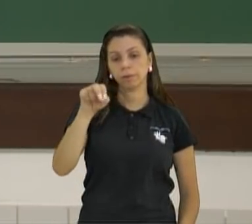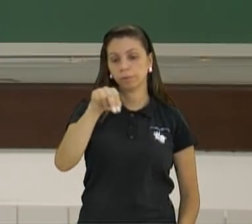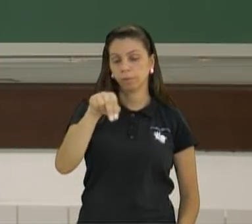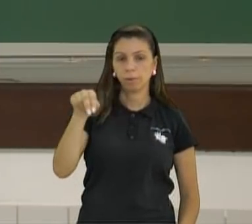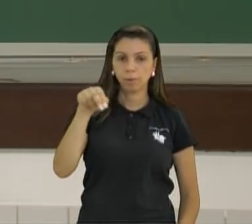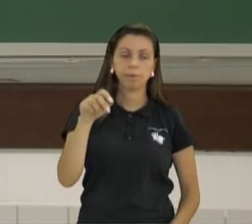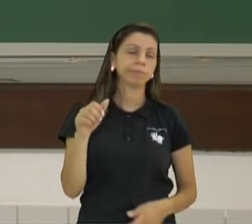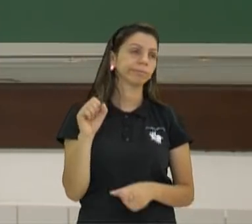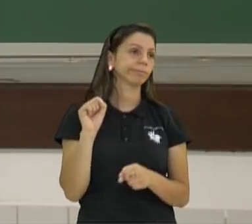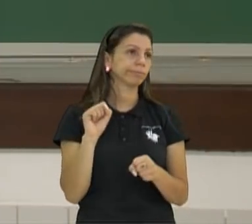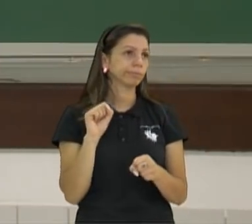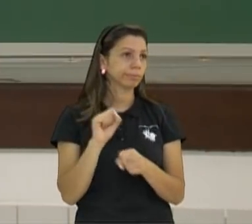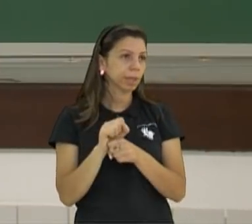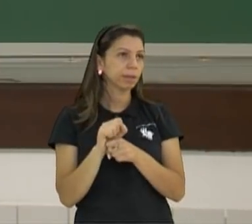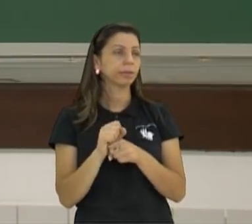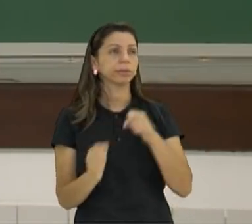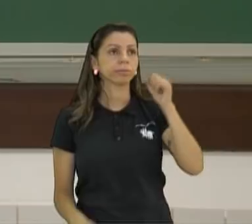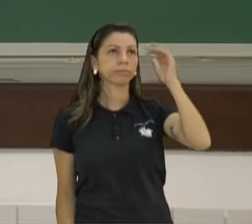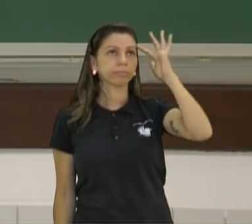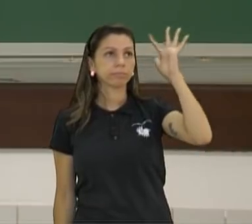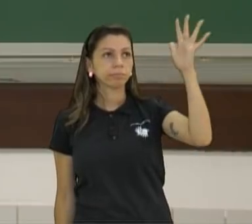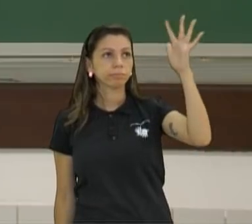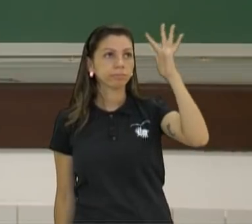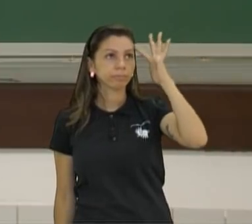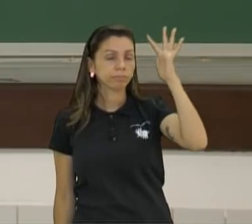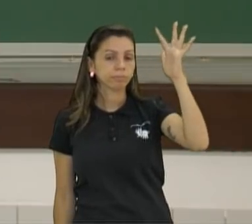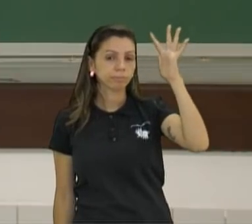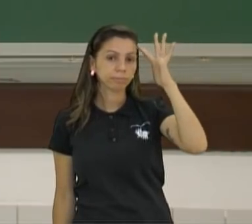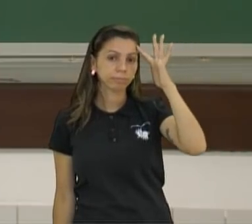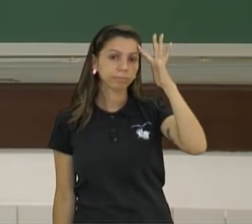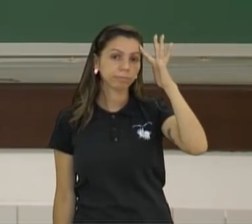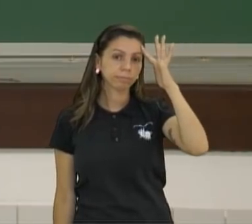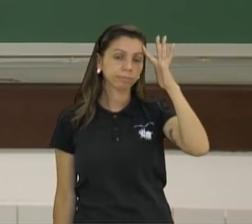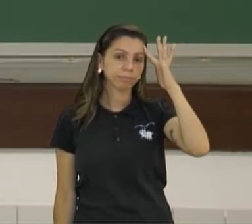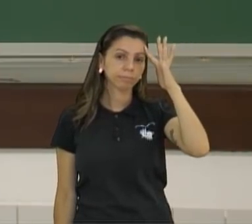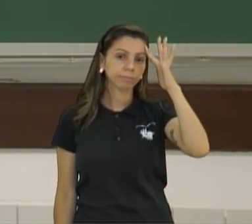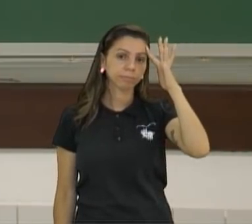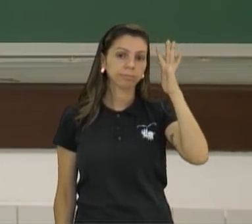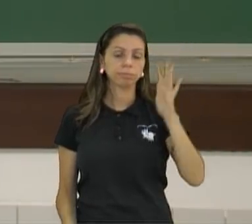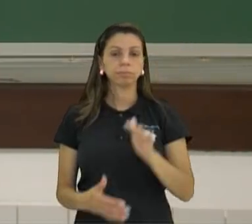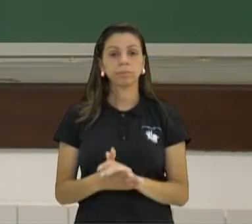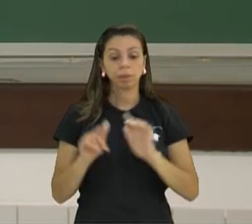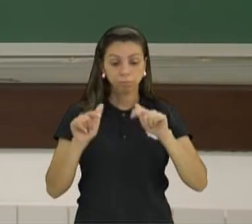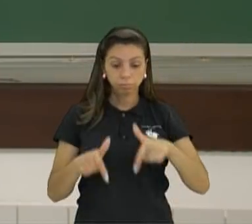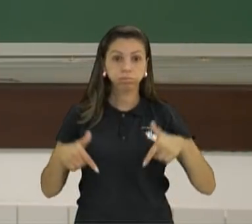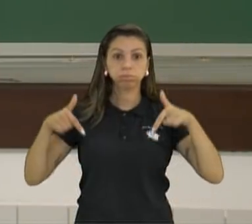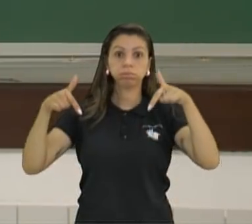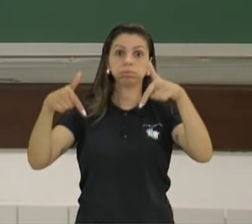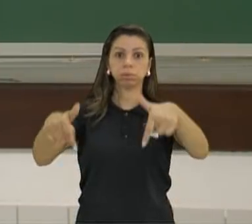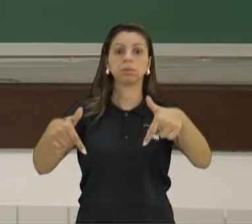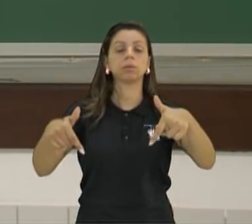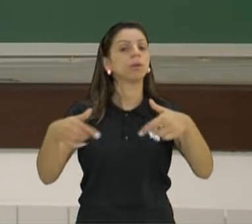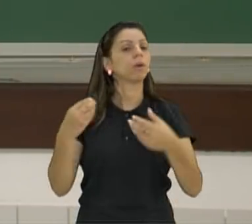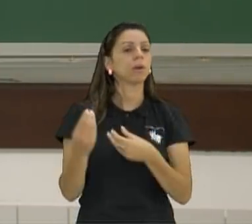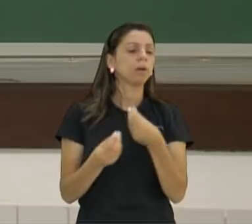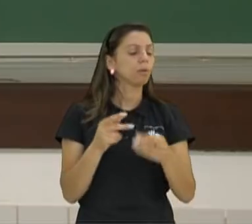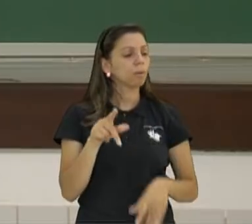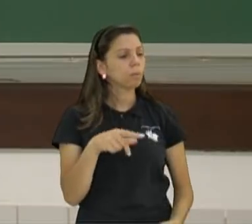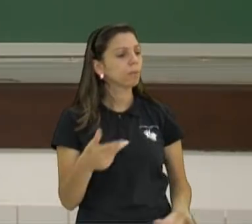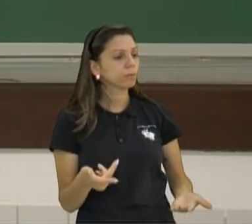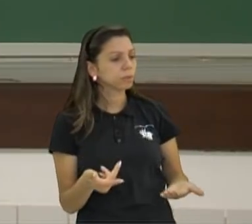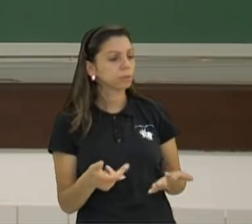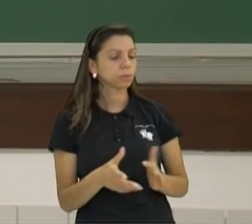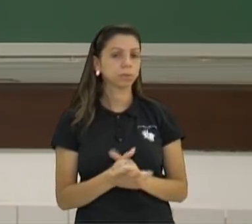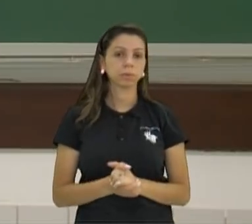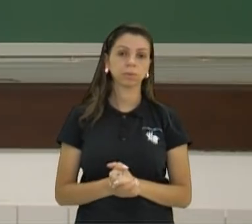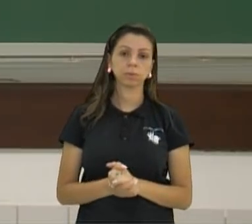que a gente pare, para que a gente pense e para que a gente haja. Como, professora?